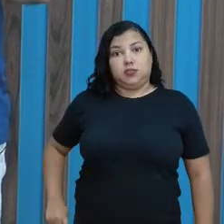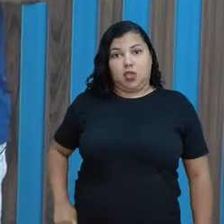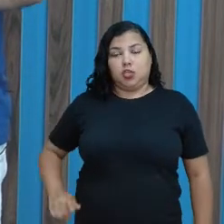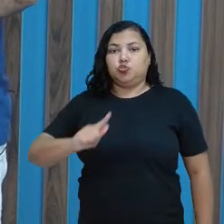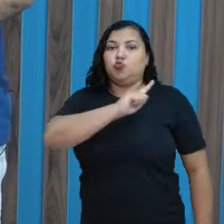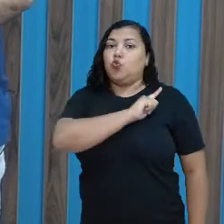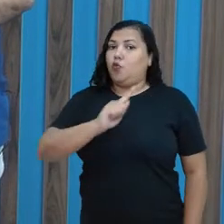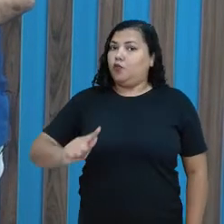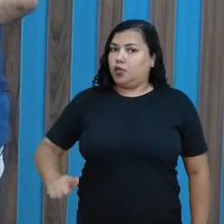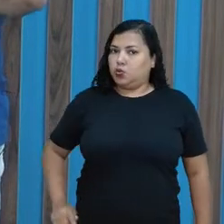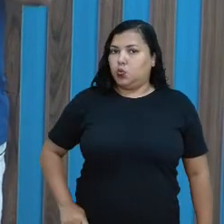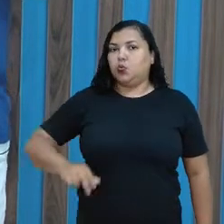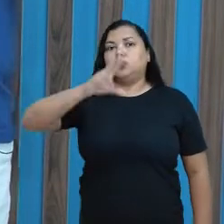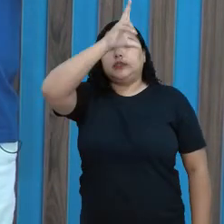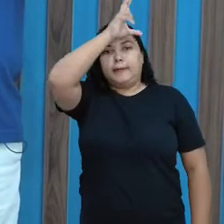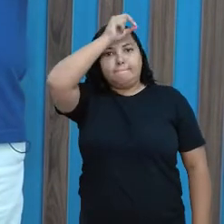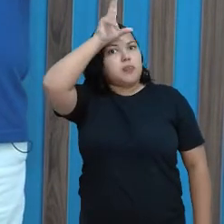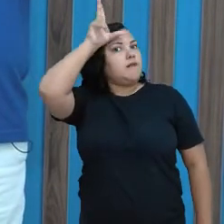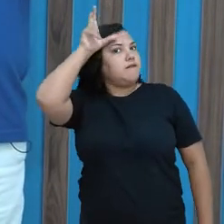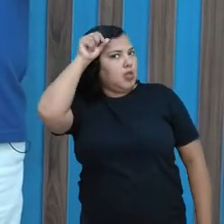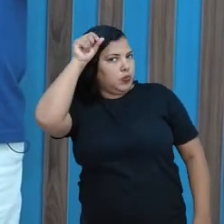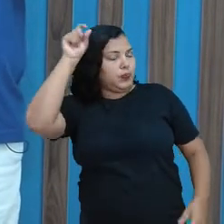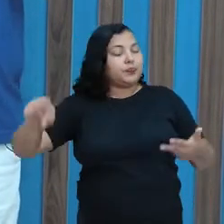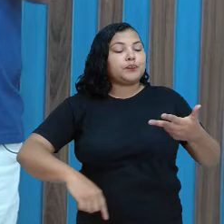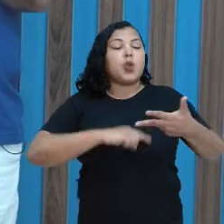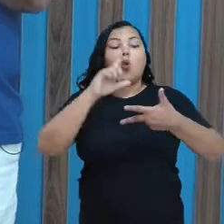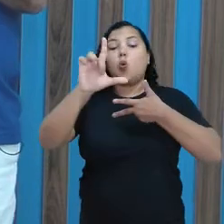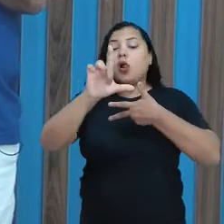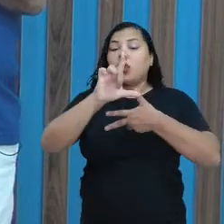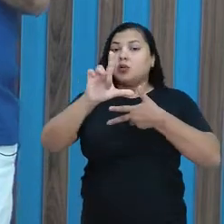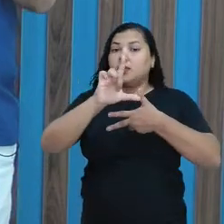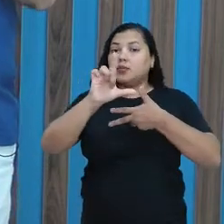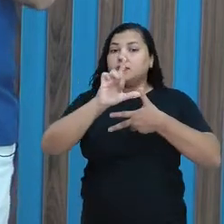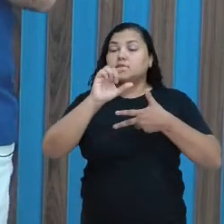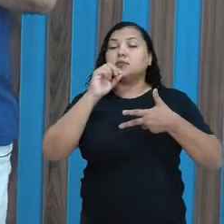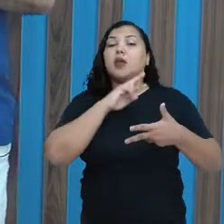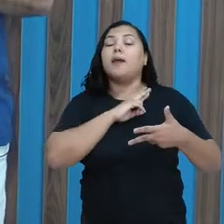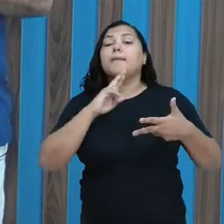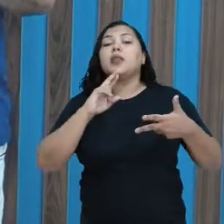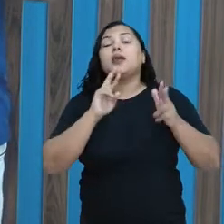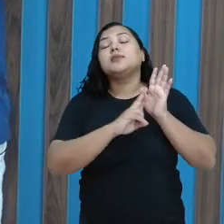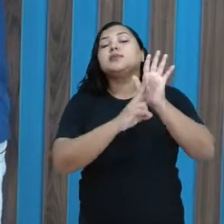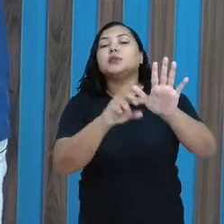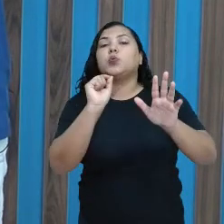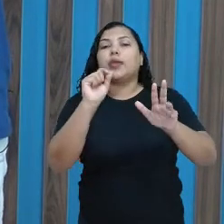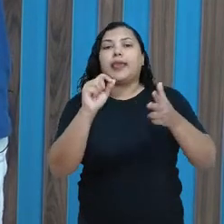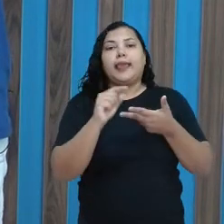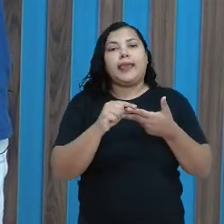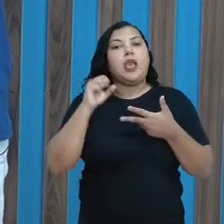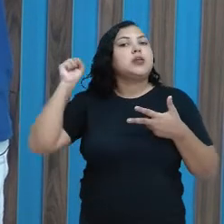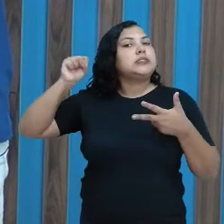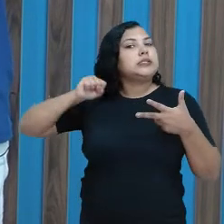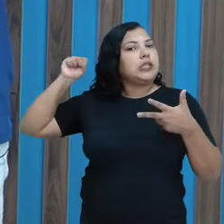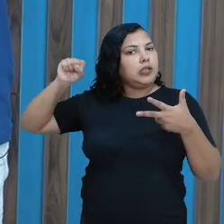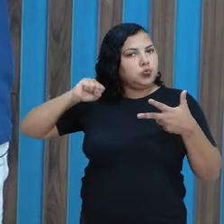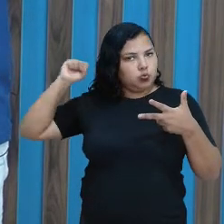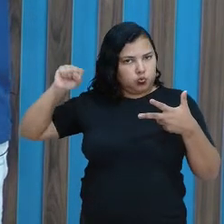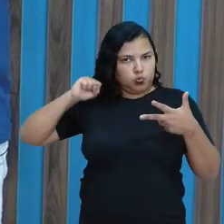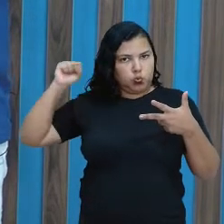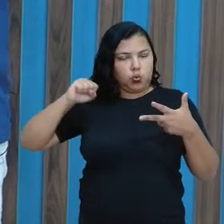e prefeitos. O Legislativo representado pelos